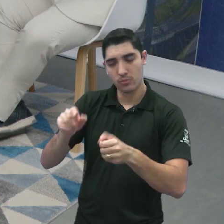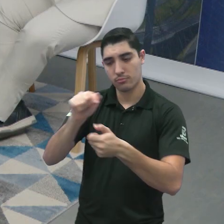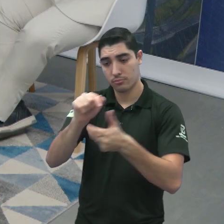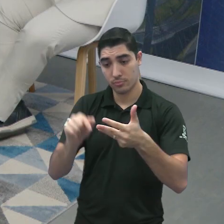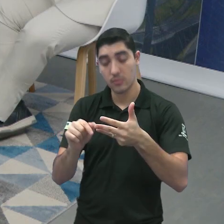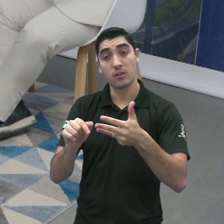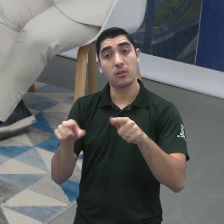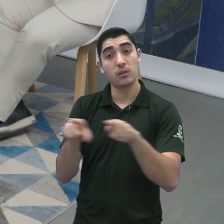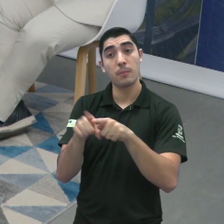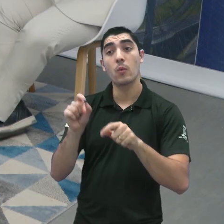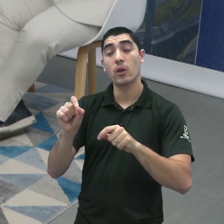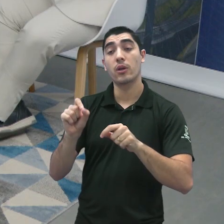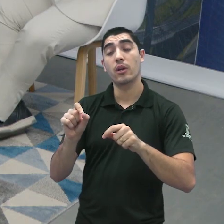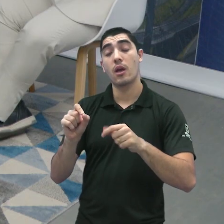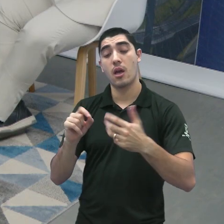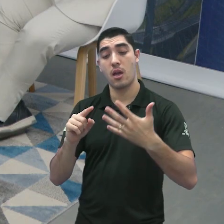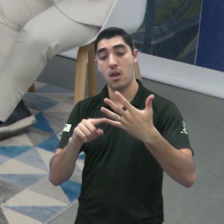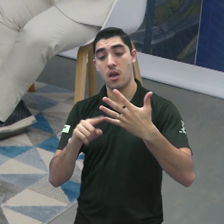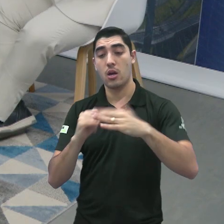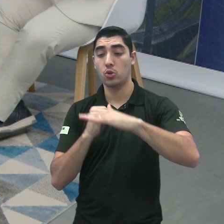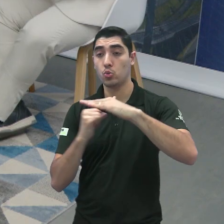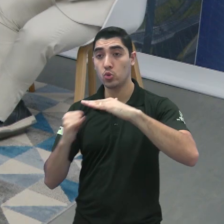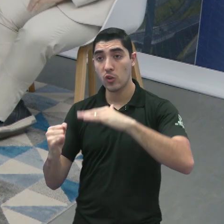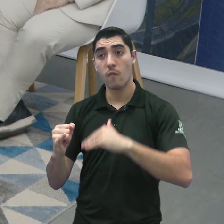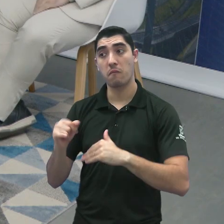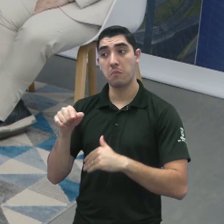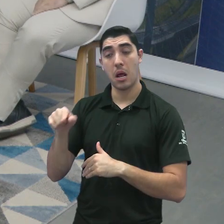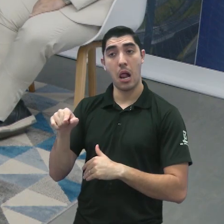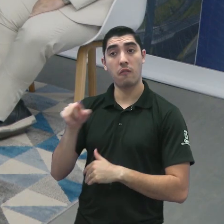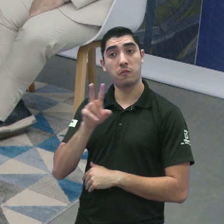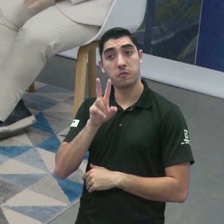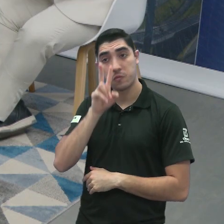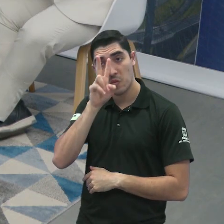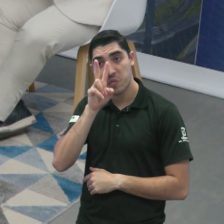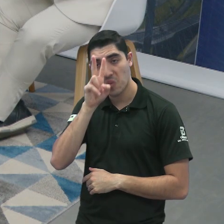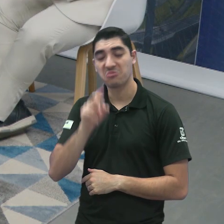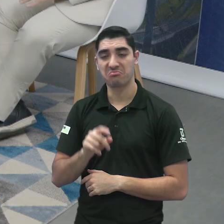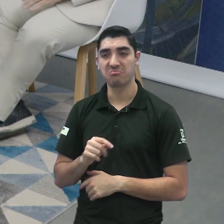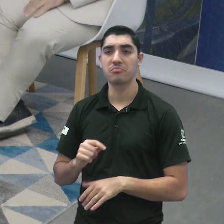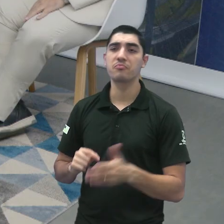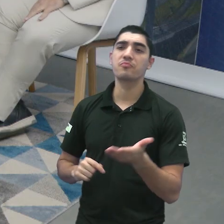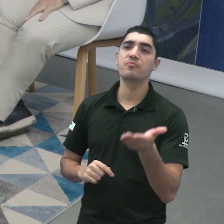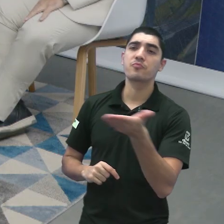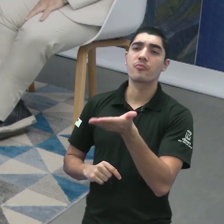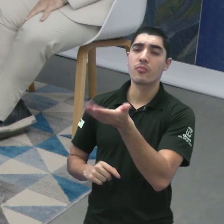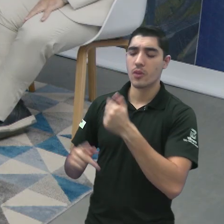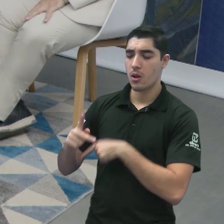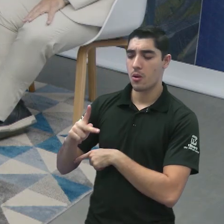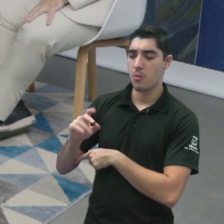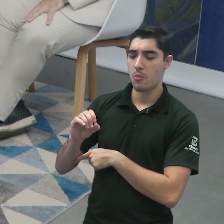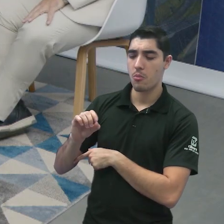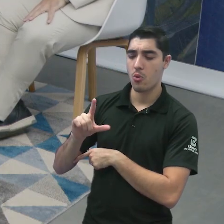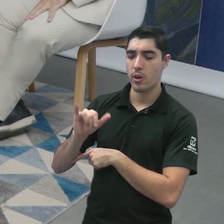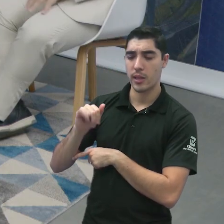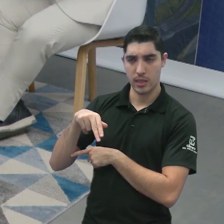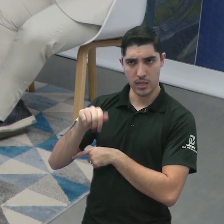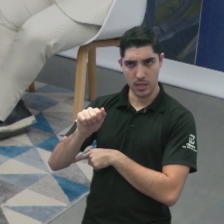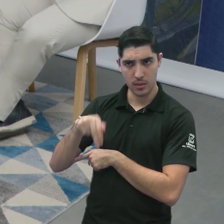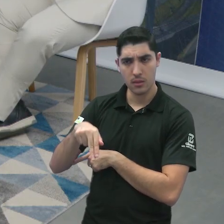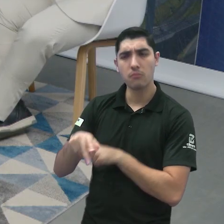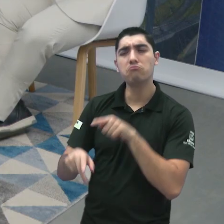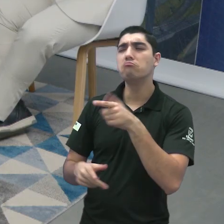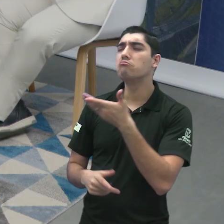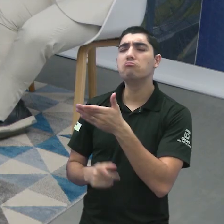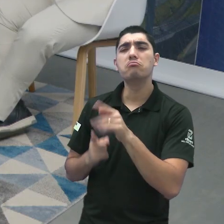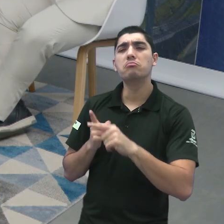instituições fortes, um número bem variado mesmo. Ô, Poliana, por que, né, a gente vendo aqui esse quadro, por